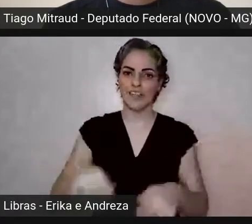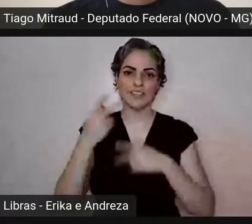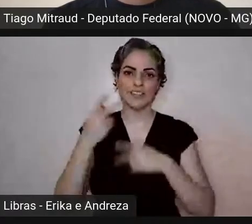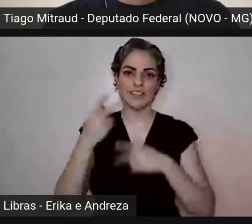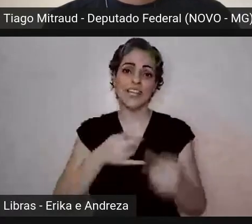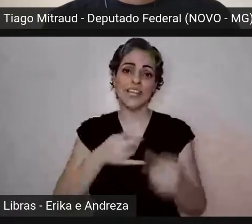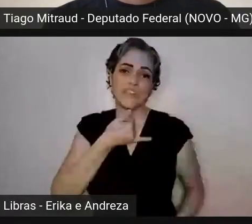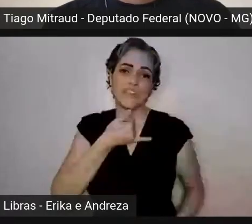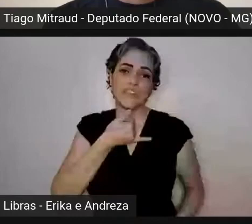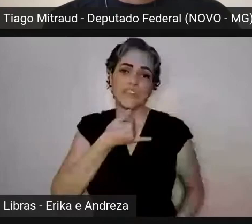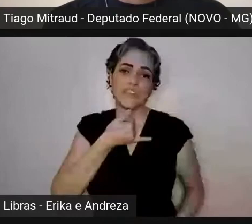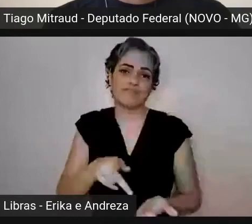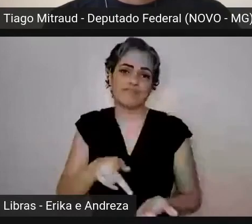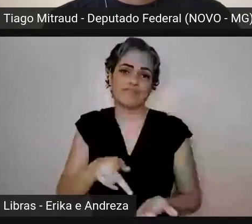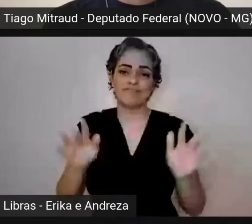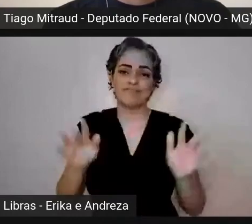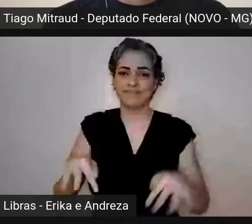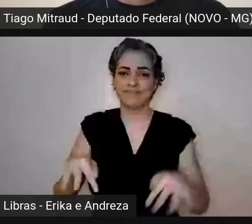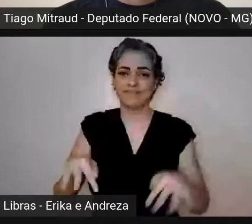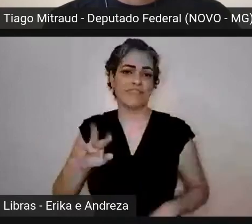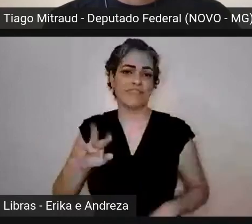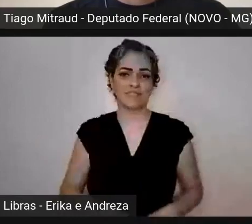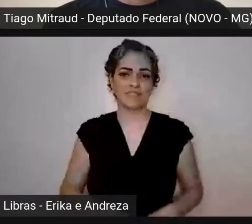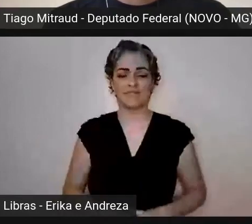encerrar mesmo.